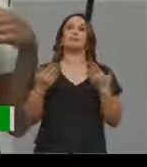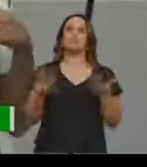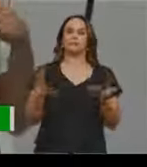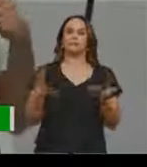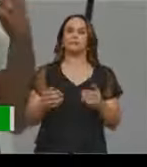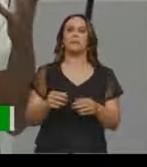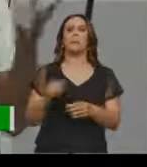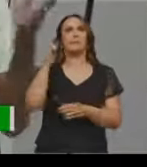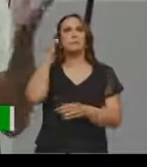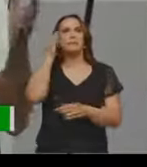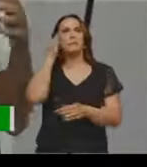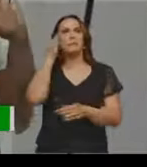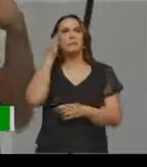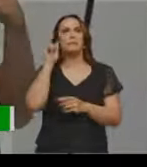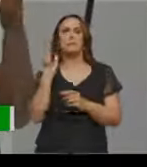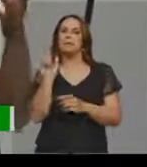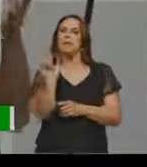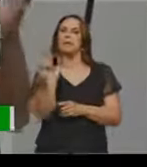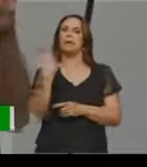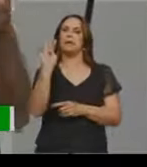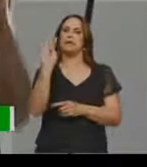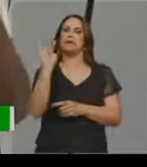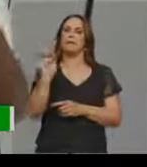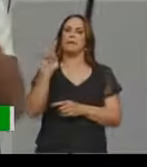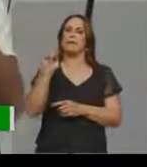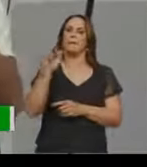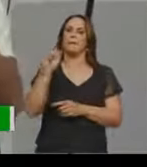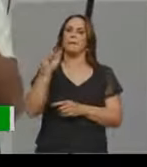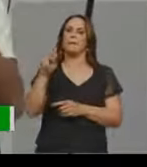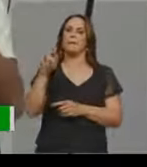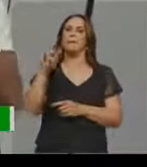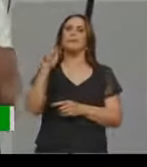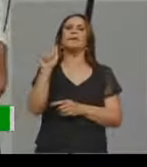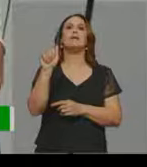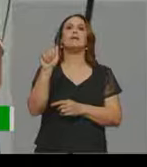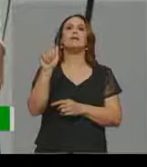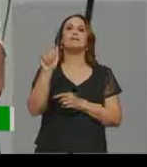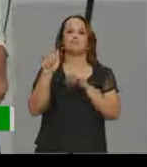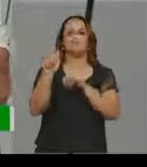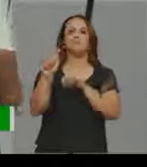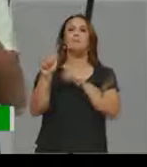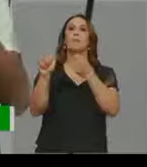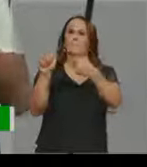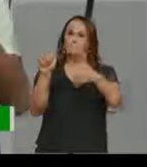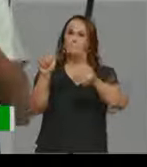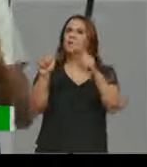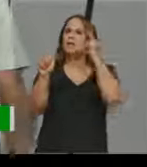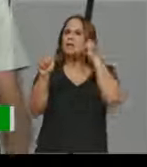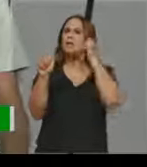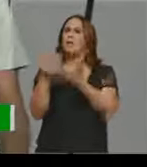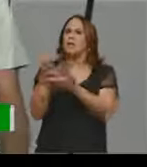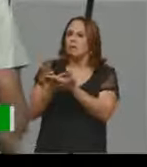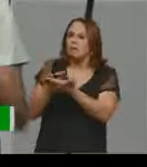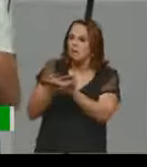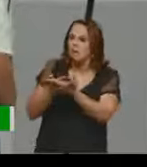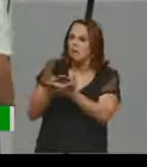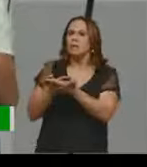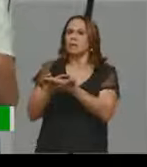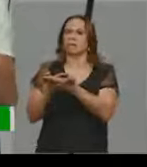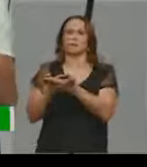no nome aqui, terapia. Então, quando pensamos em terapia, você pode até relacionar com tratamento também, é uma boa relação.